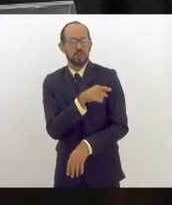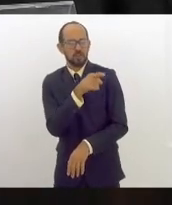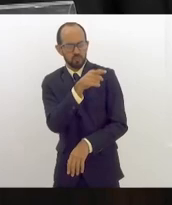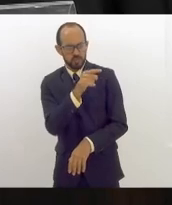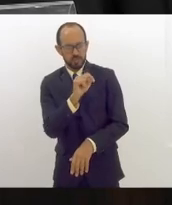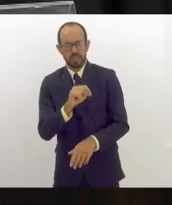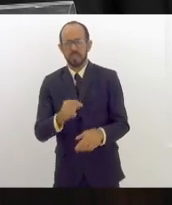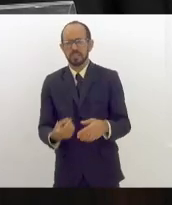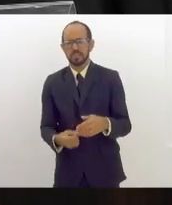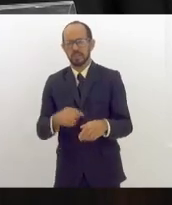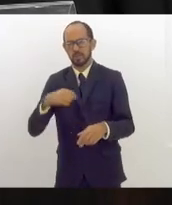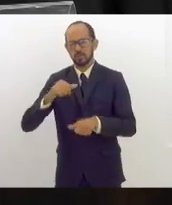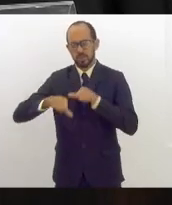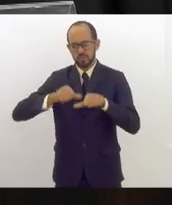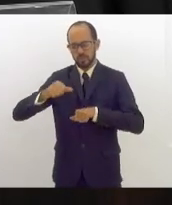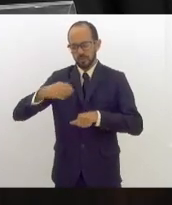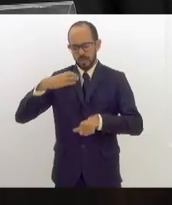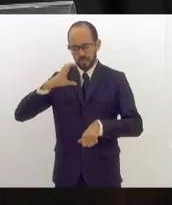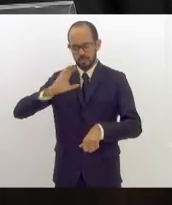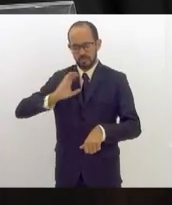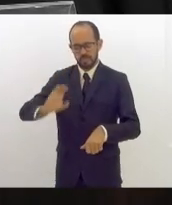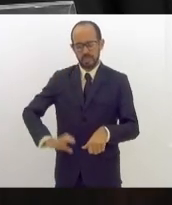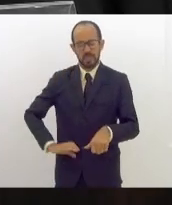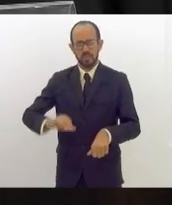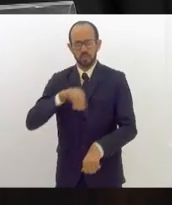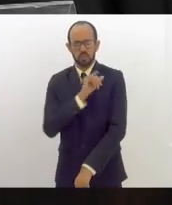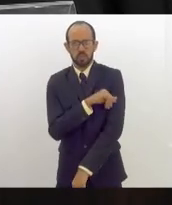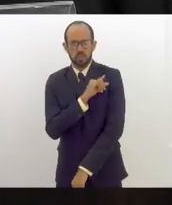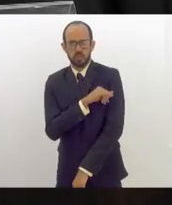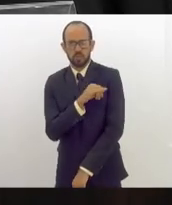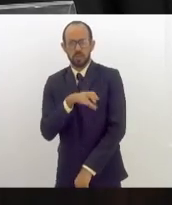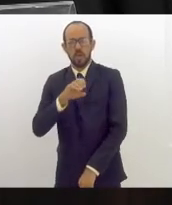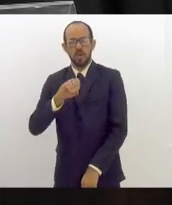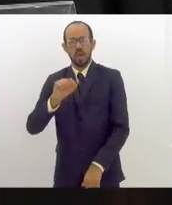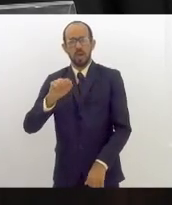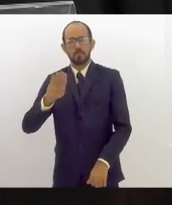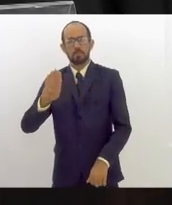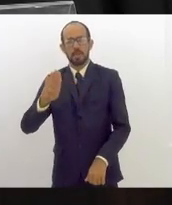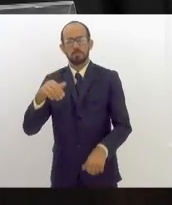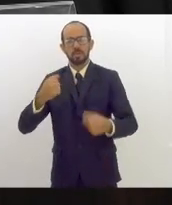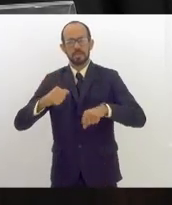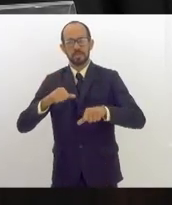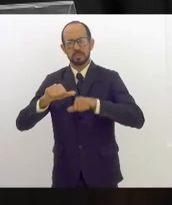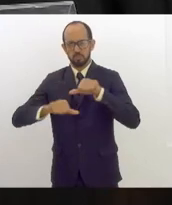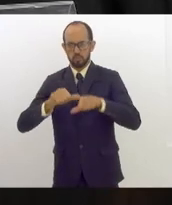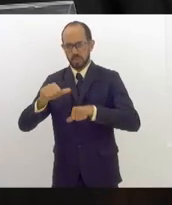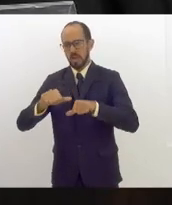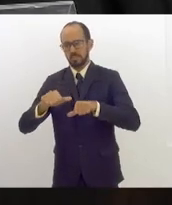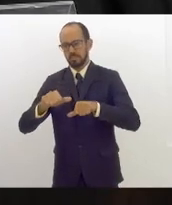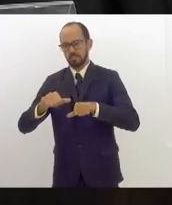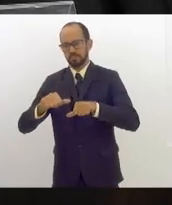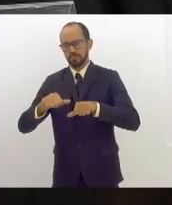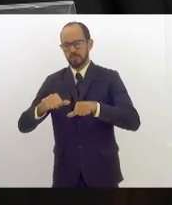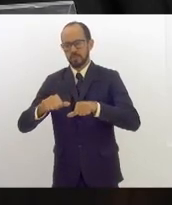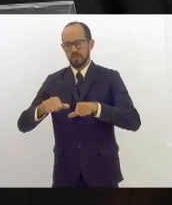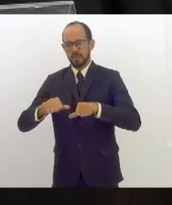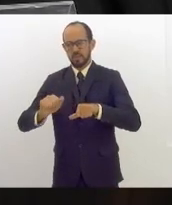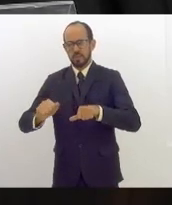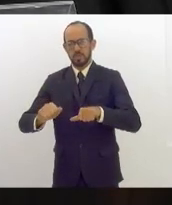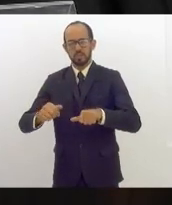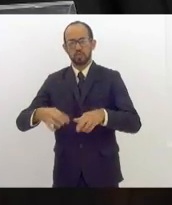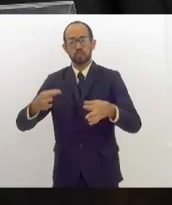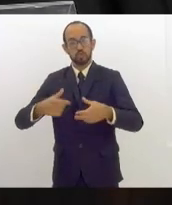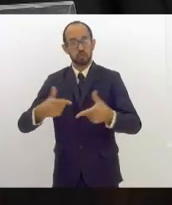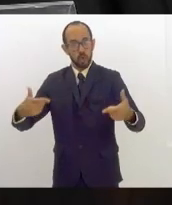exatamente isso e a OAB tem que ser cíclica sim né aí do Brasil Se fosse eu nessa última eleição da ordem a gente poderia